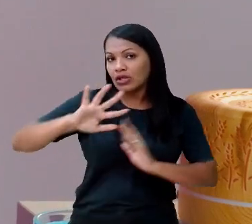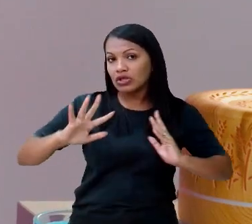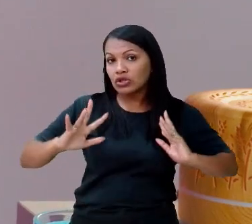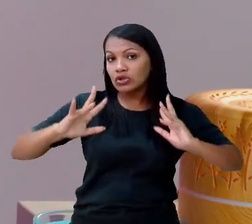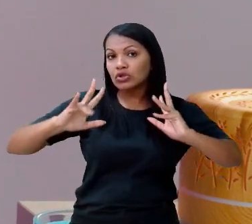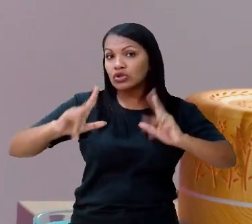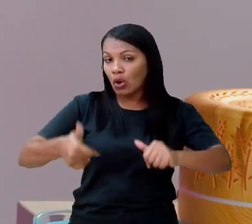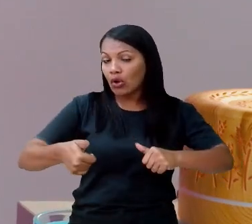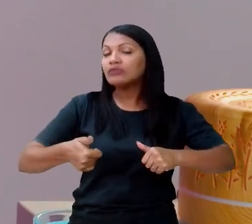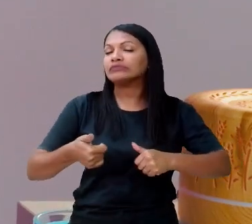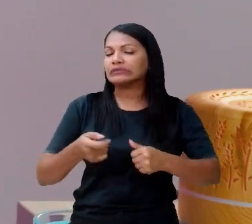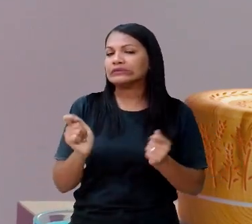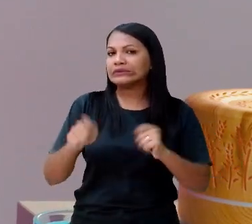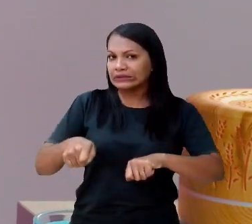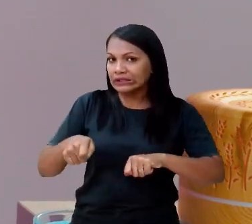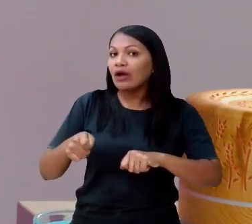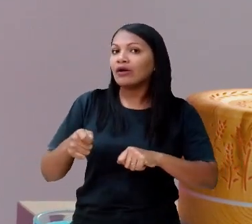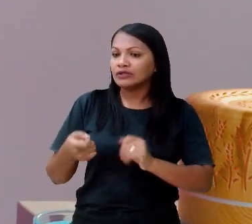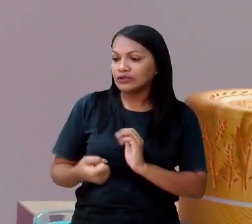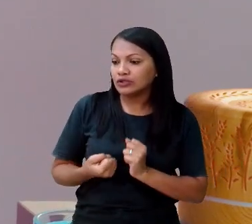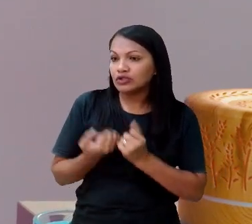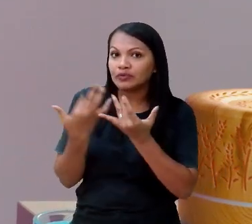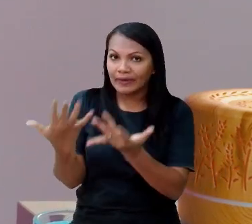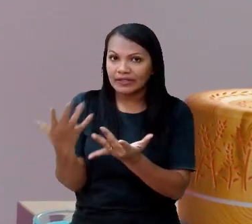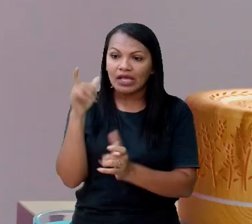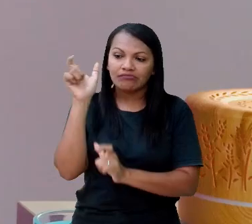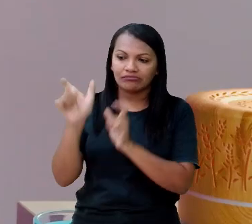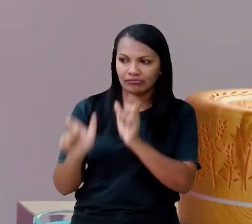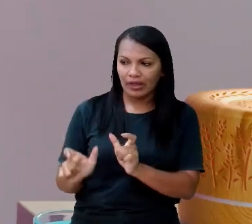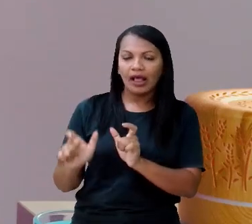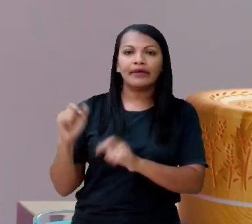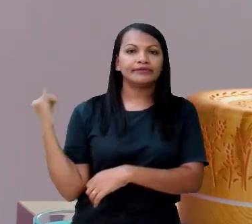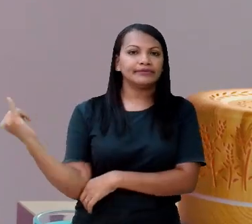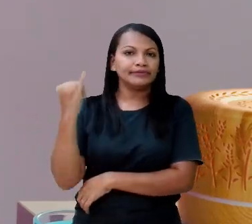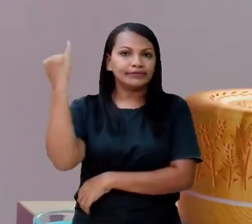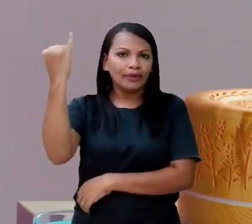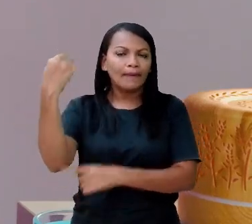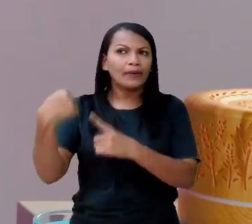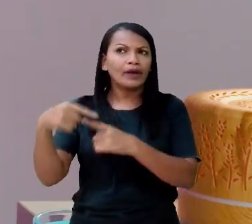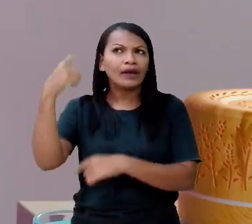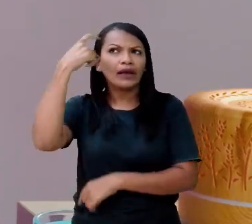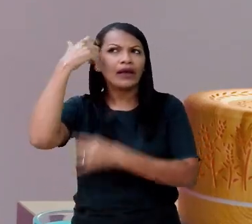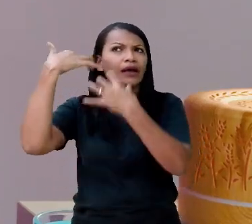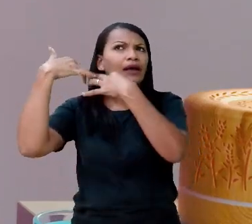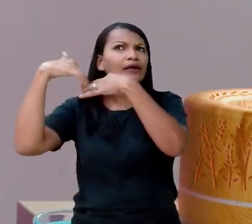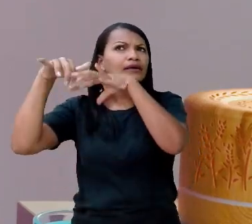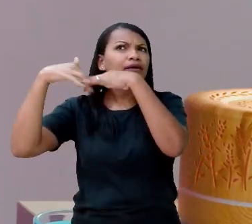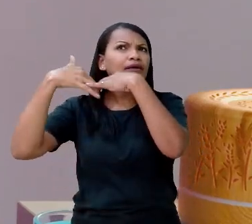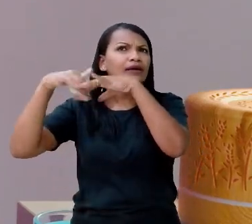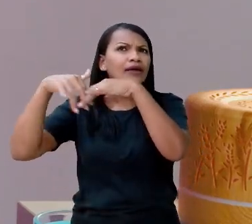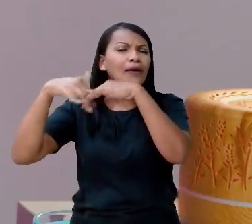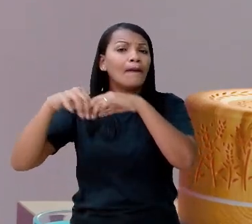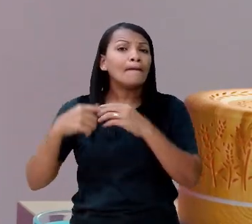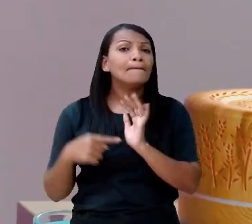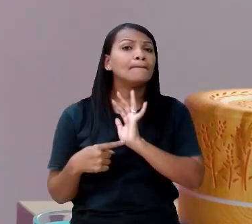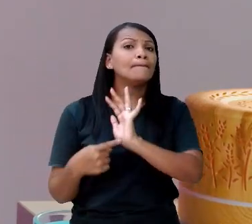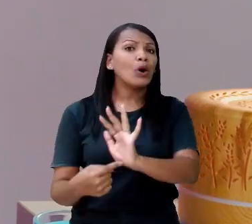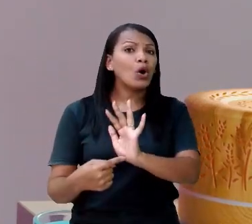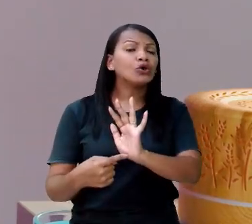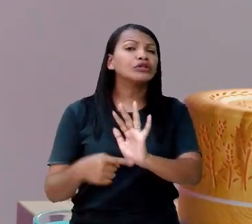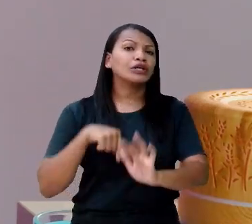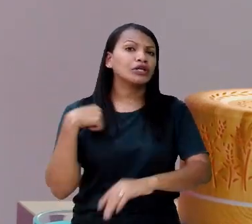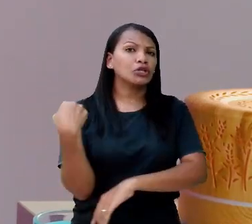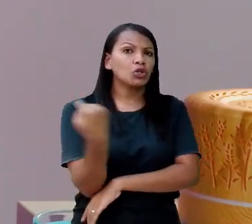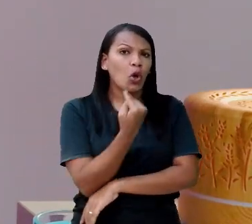formas de falar são válidas e ricas, pois refletem a diversidade do nosso